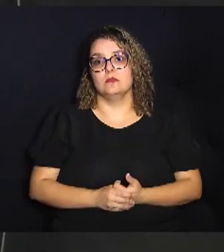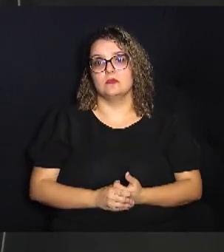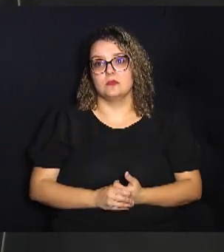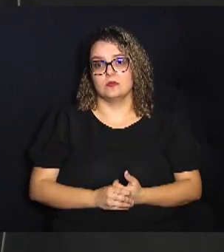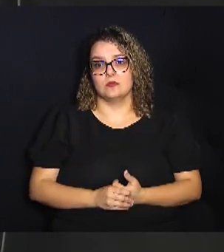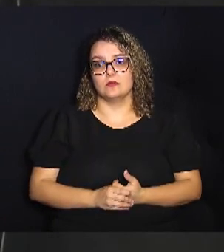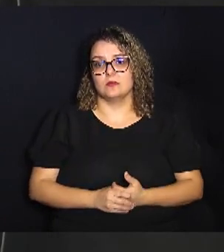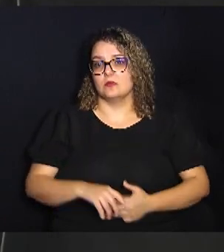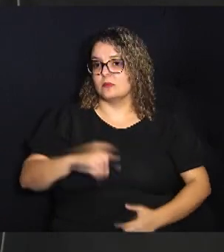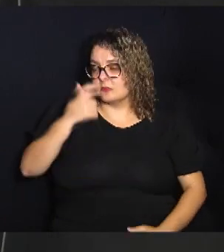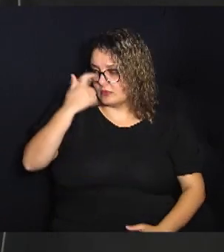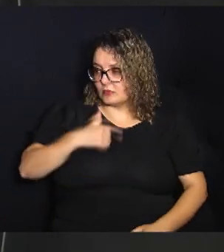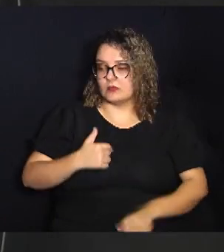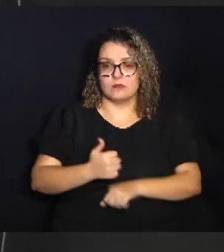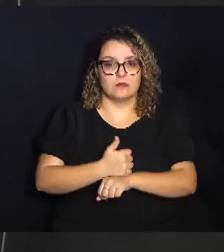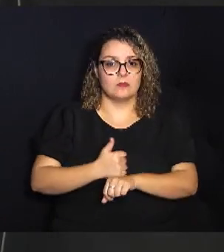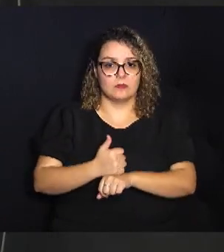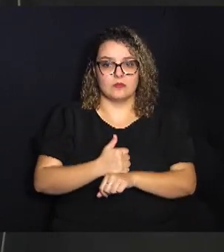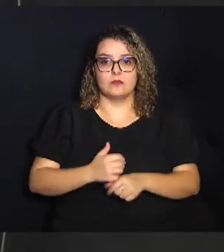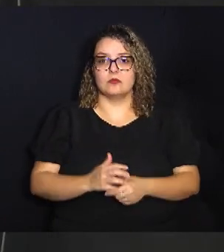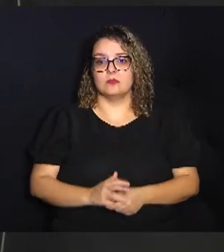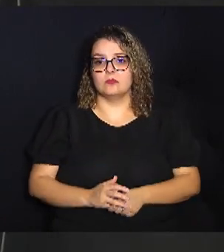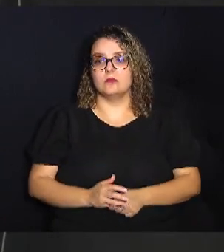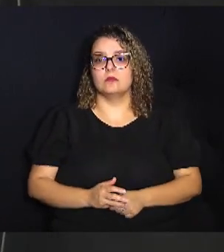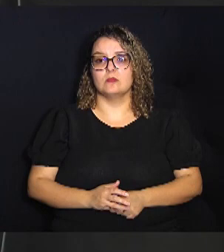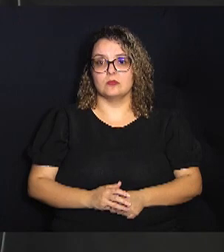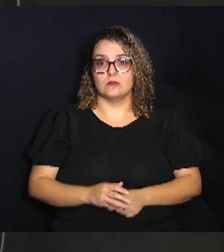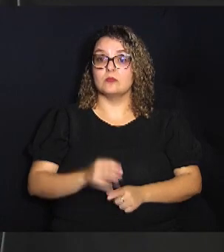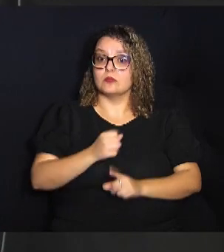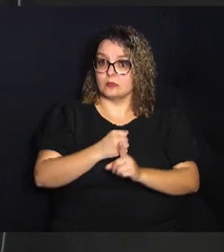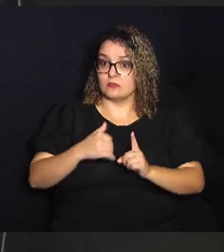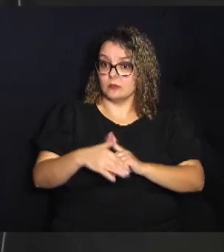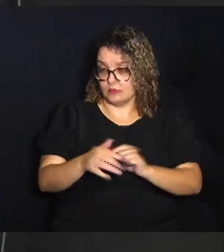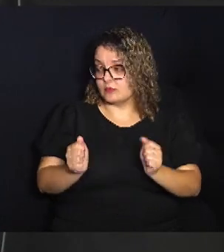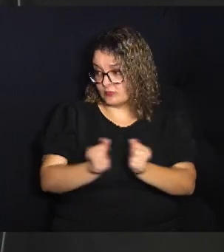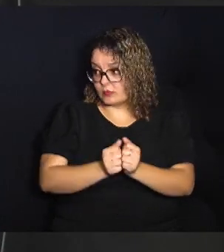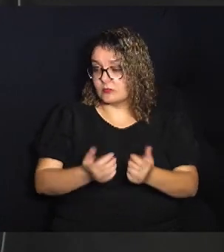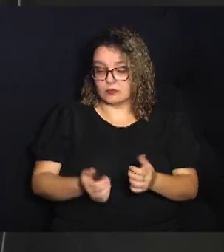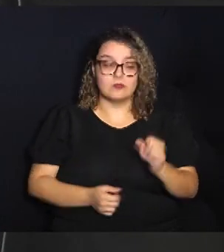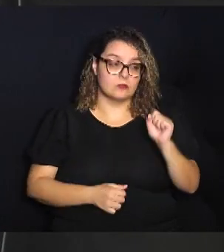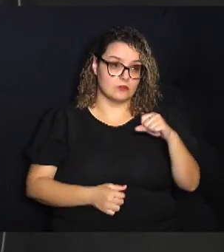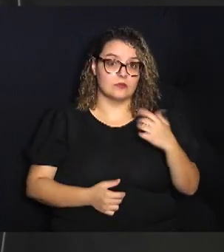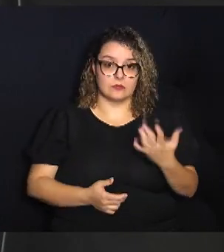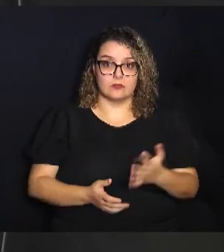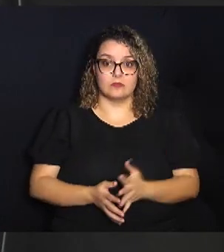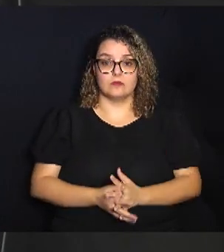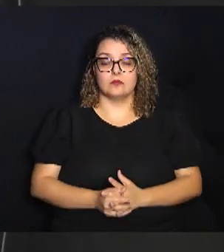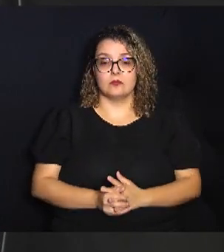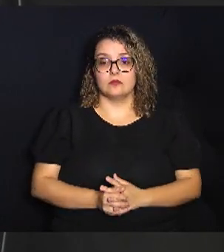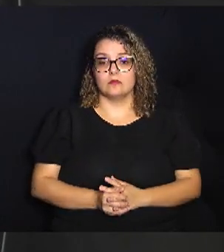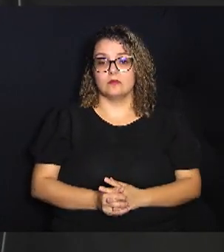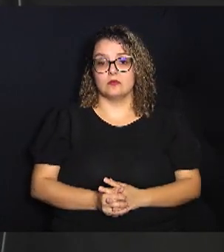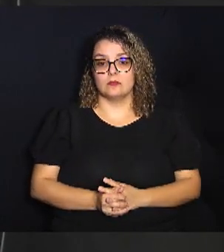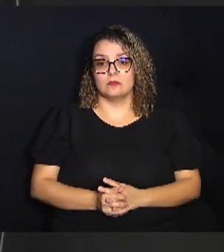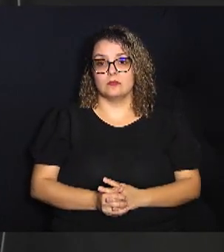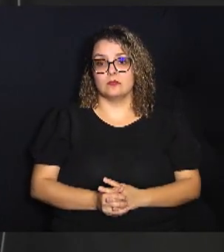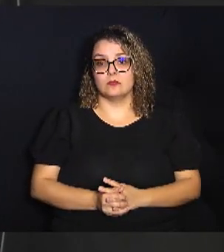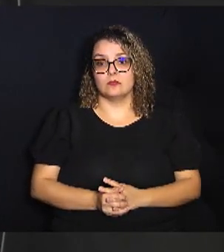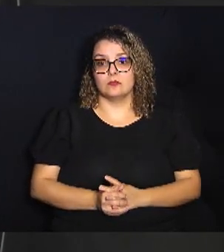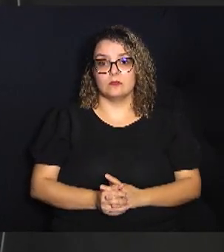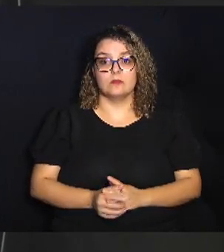como pessoa, como profissional, como sociedade, juntos. Sim. Então, tem muitos que eu peguei no